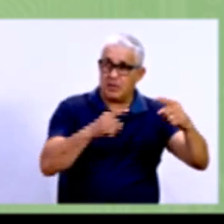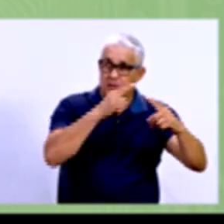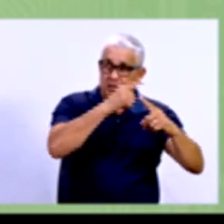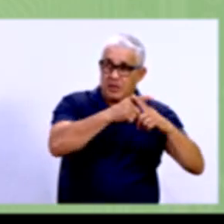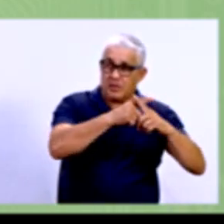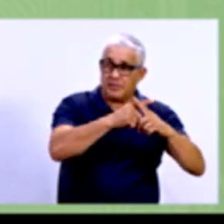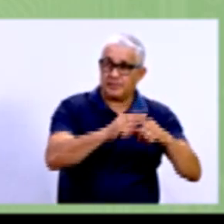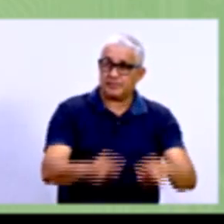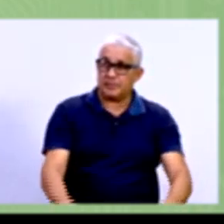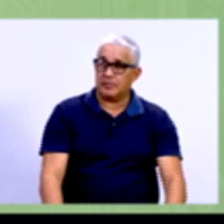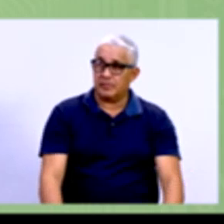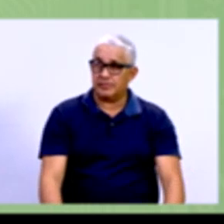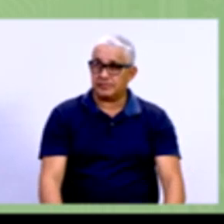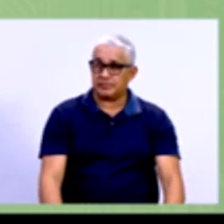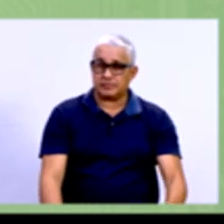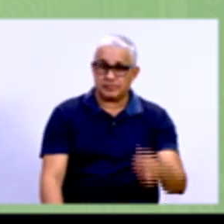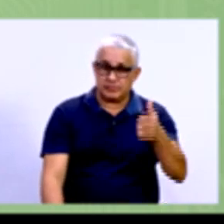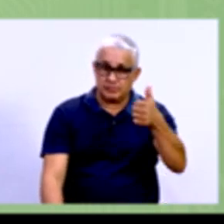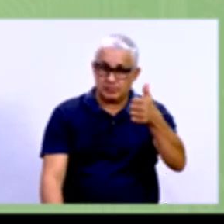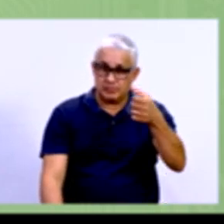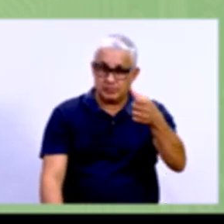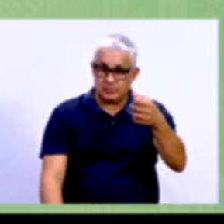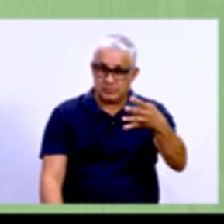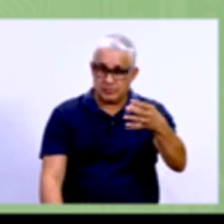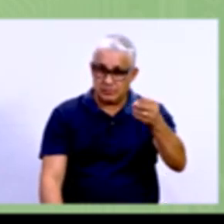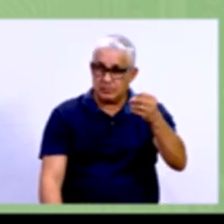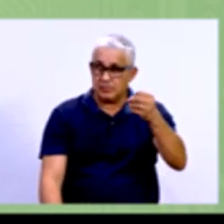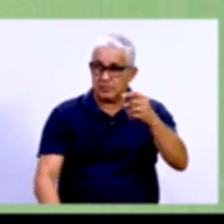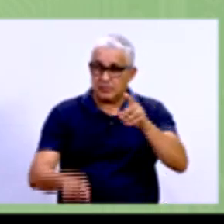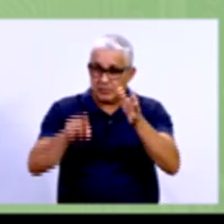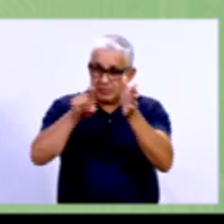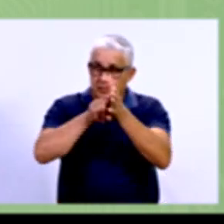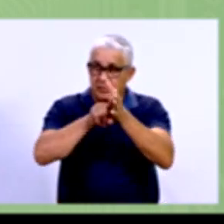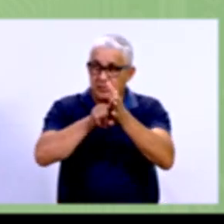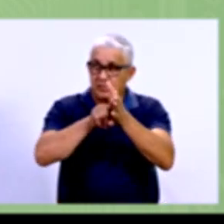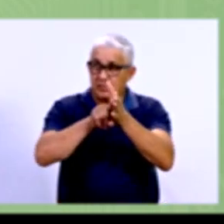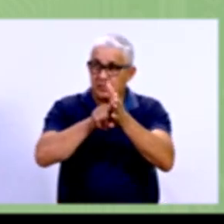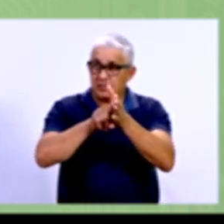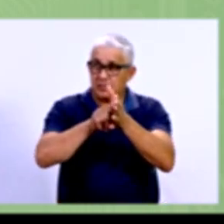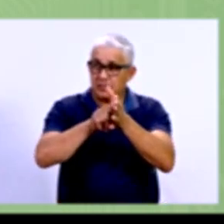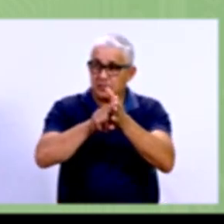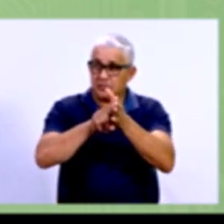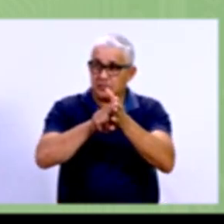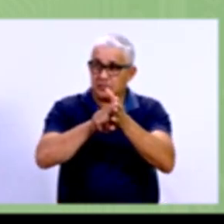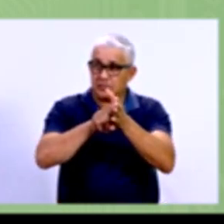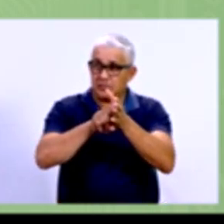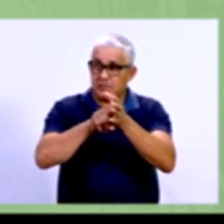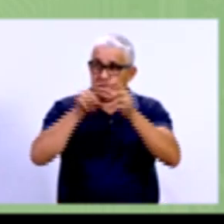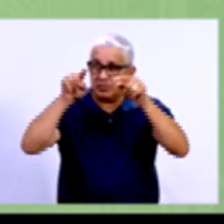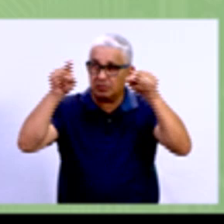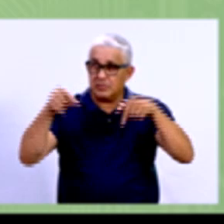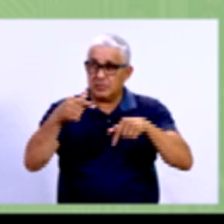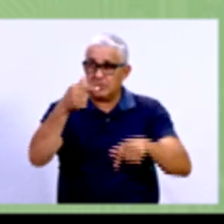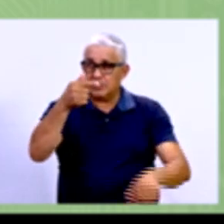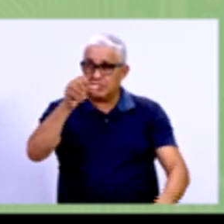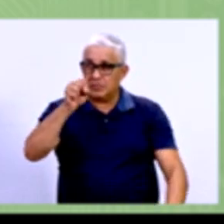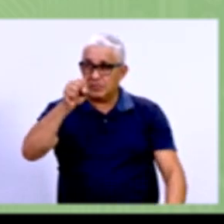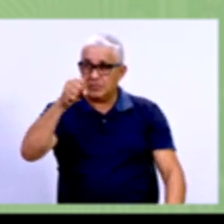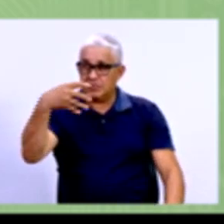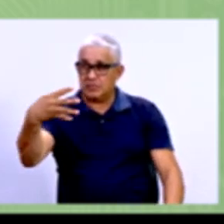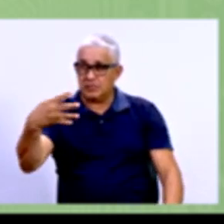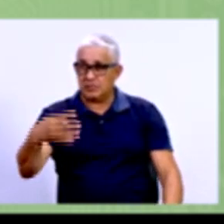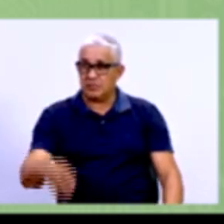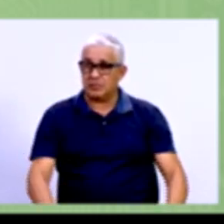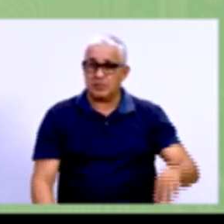x ao quadrado é 140, menos o total de x elevado ao quadrado, que é o 784. Aí